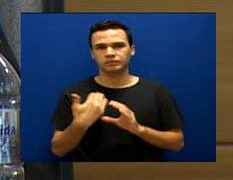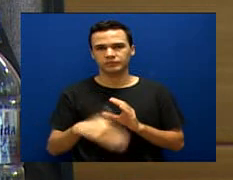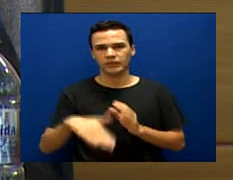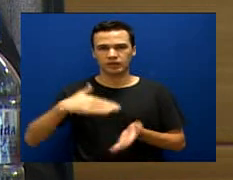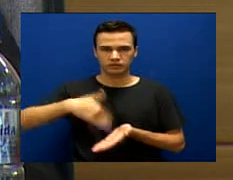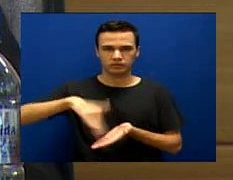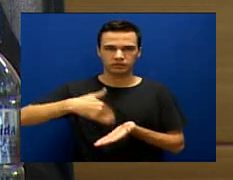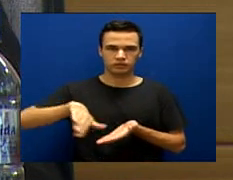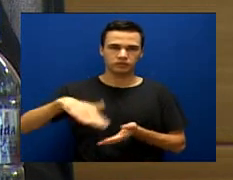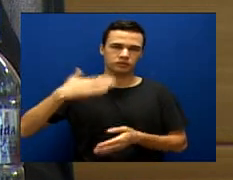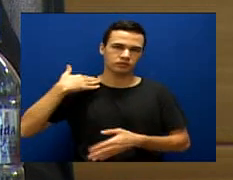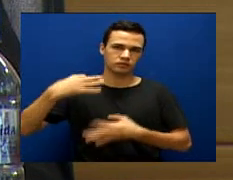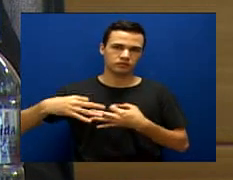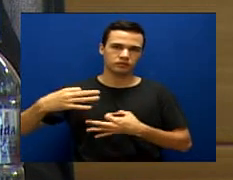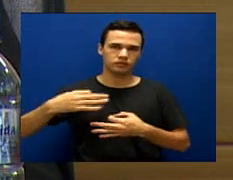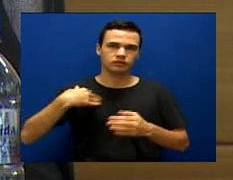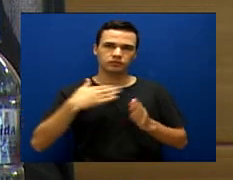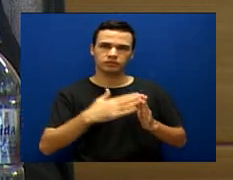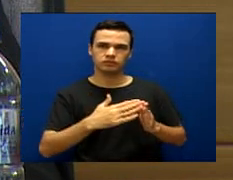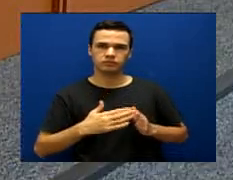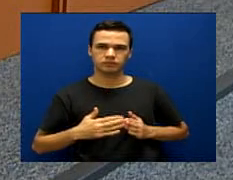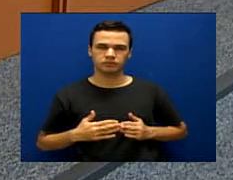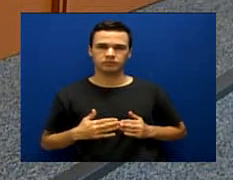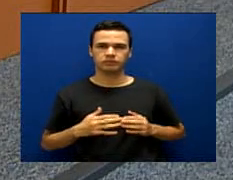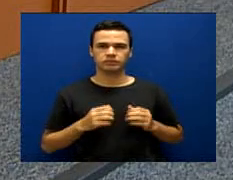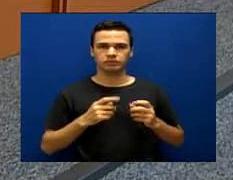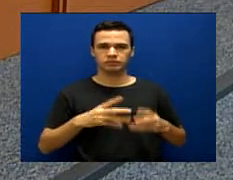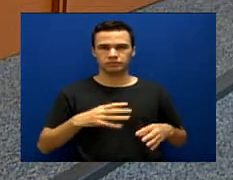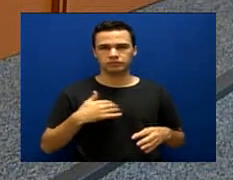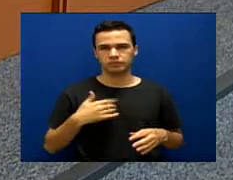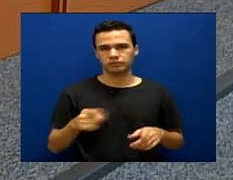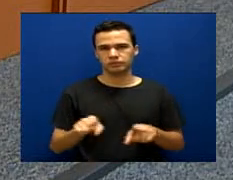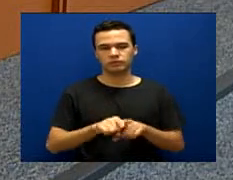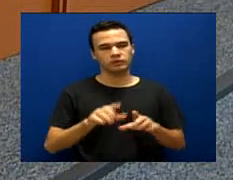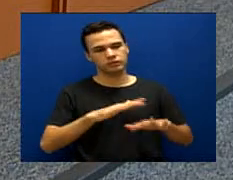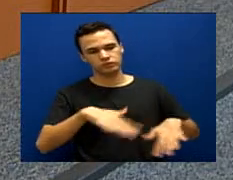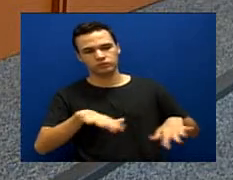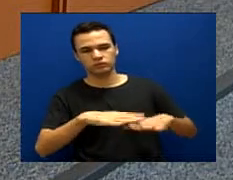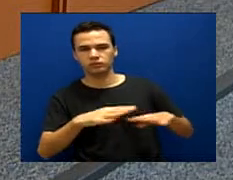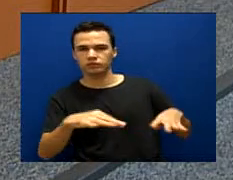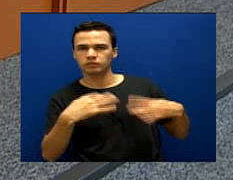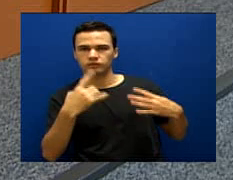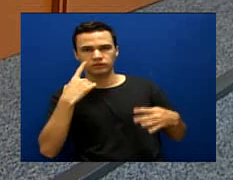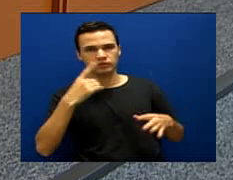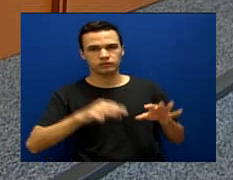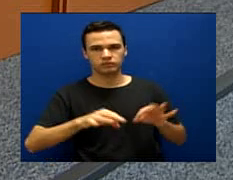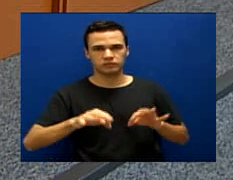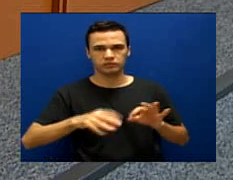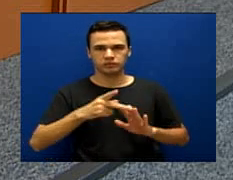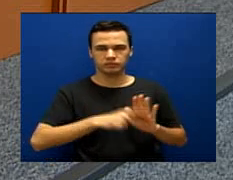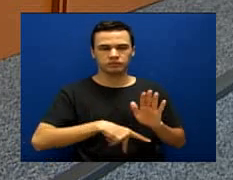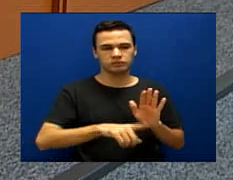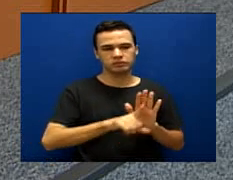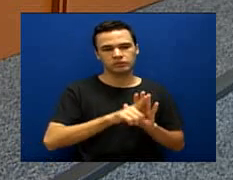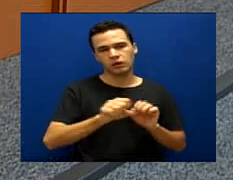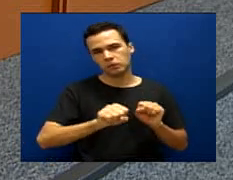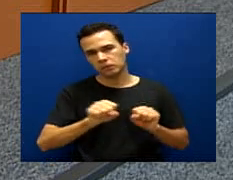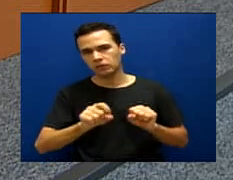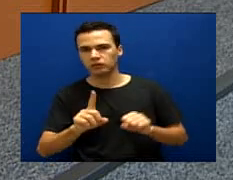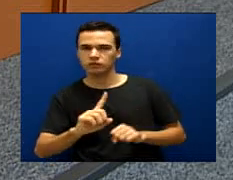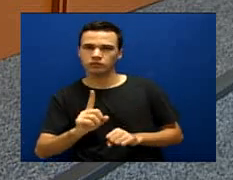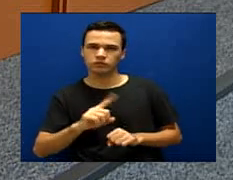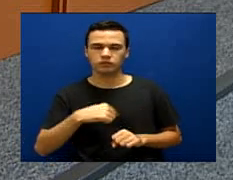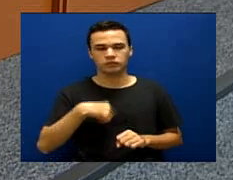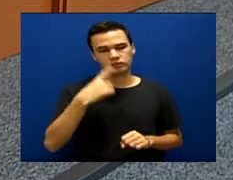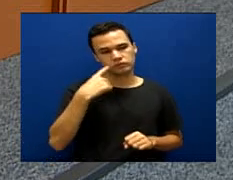a secretaria jurídica, né? Uma parte, secretário. As entidades estão acompanhando a elaboração desse projeto para dar palpites também. Palpite